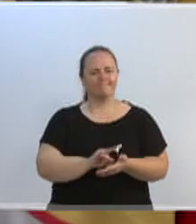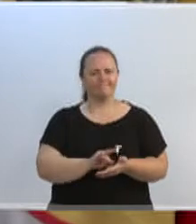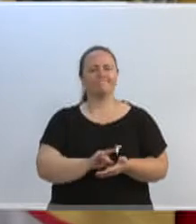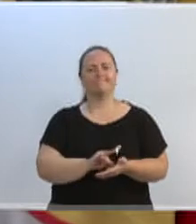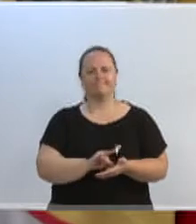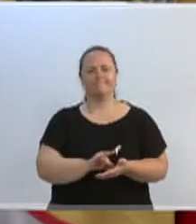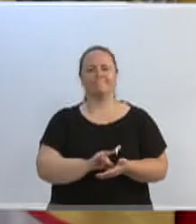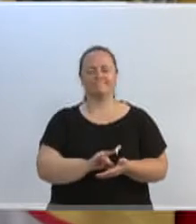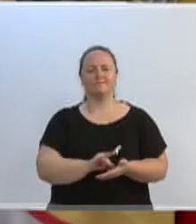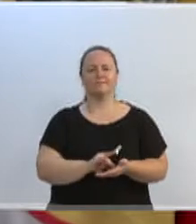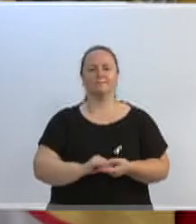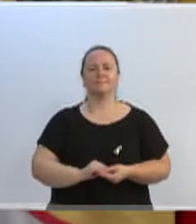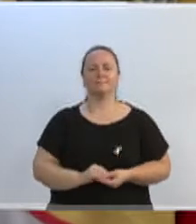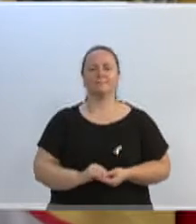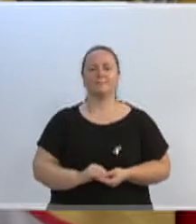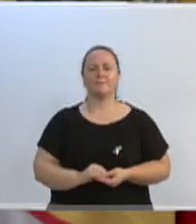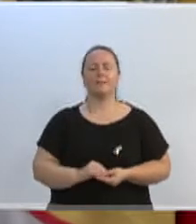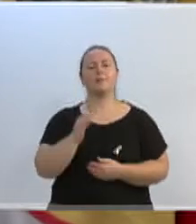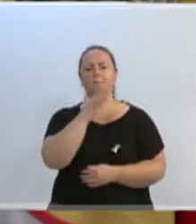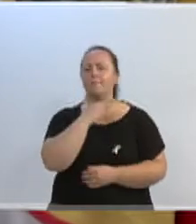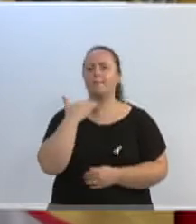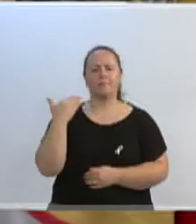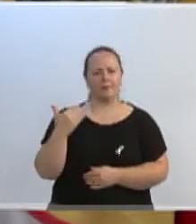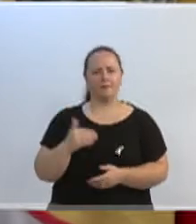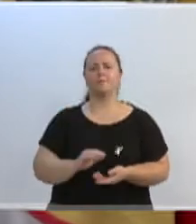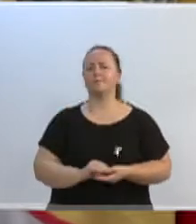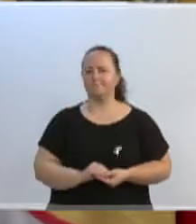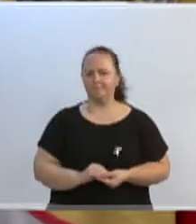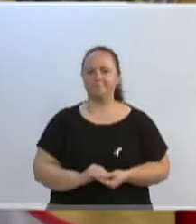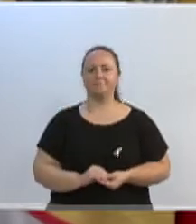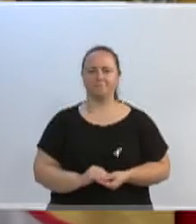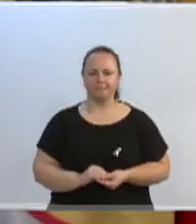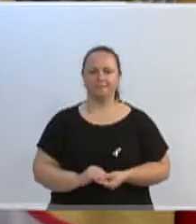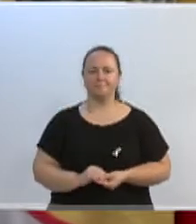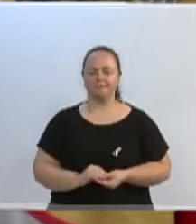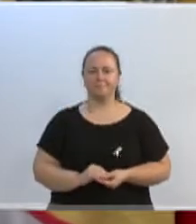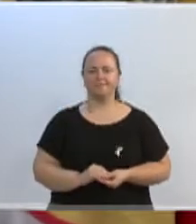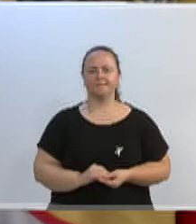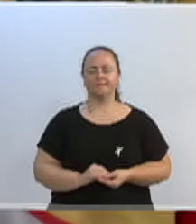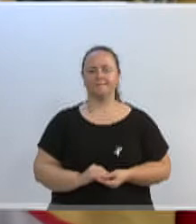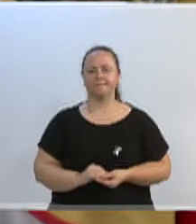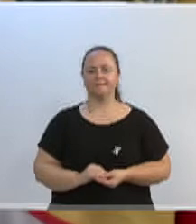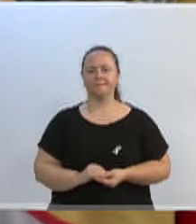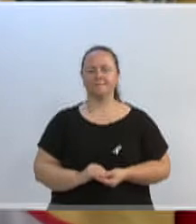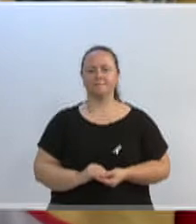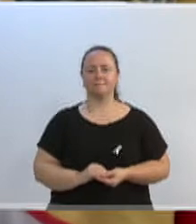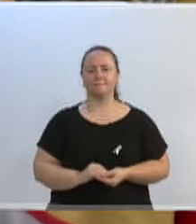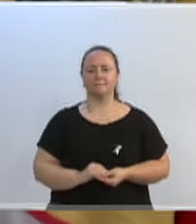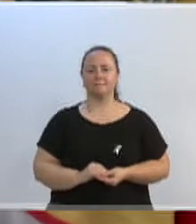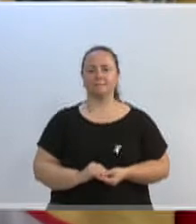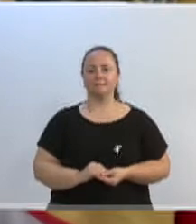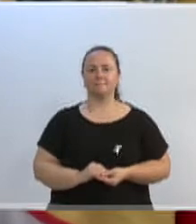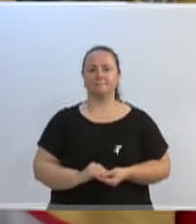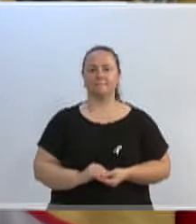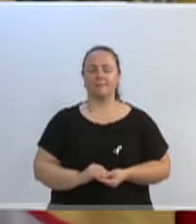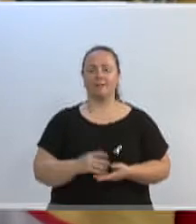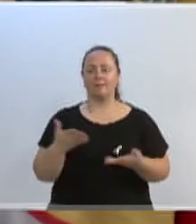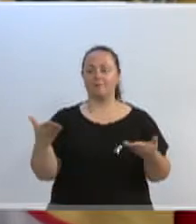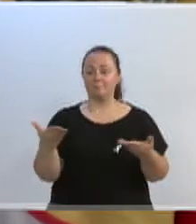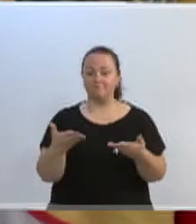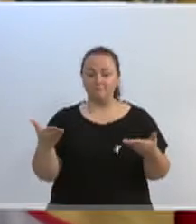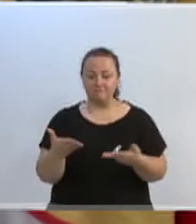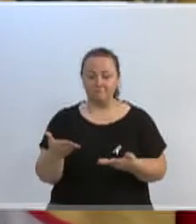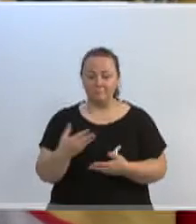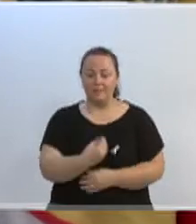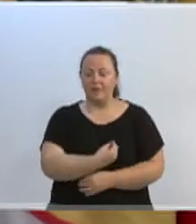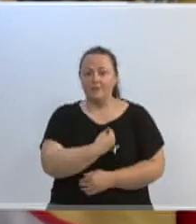ele está aqui presente entre nós. Não podemos tê-lo fisicamente, mas espiritualmente, com